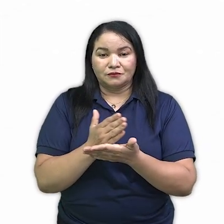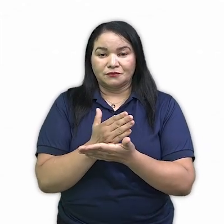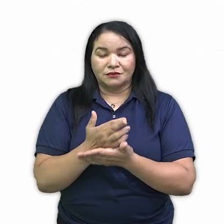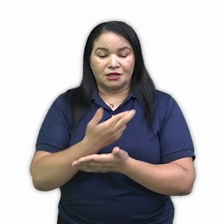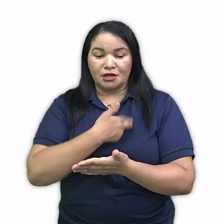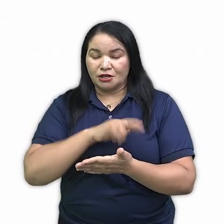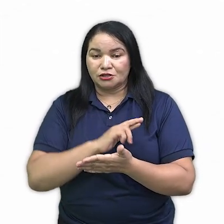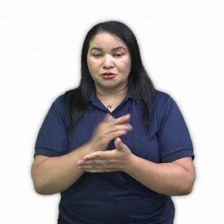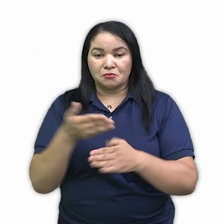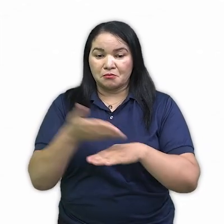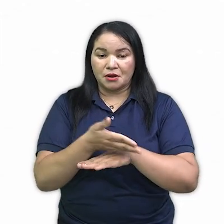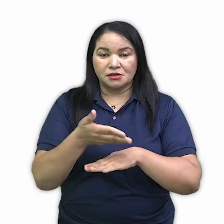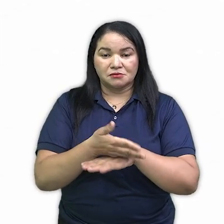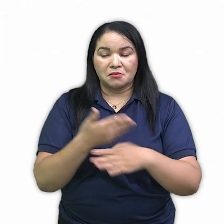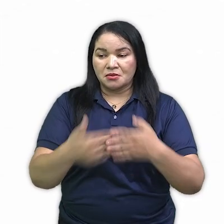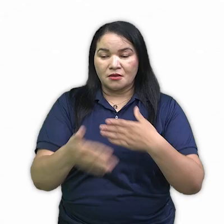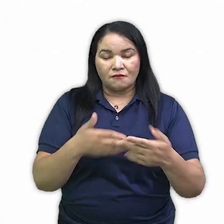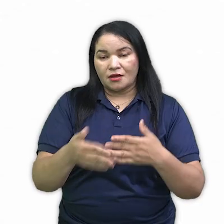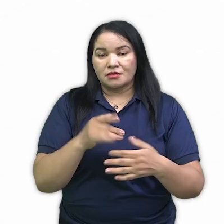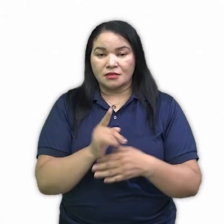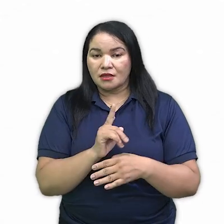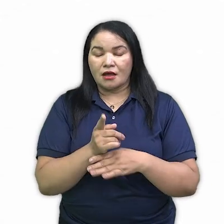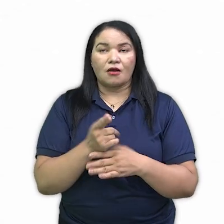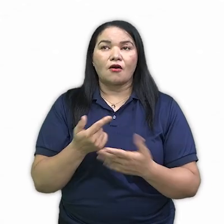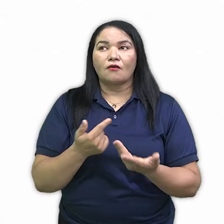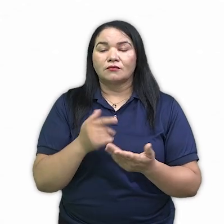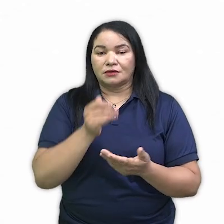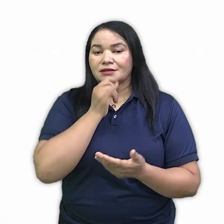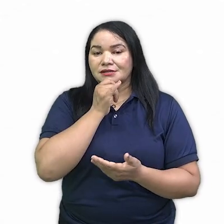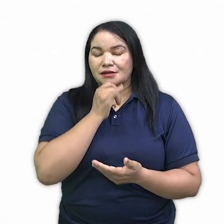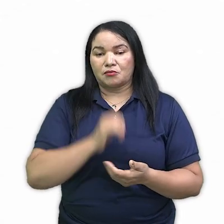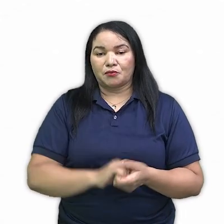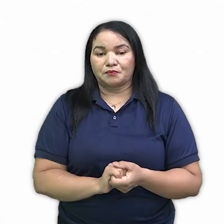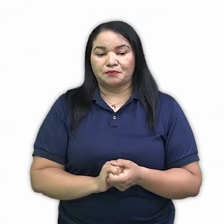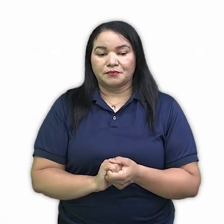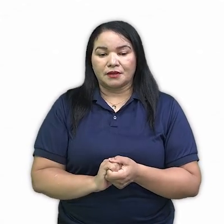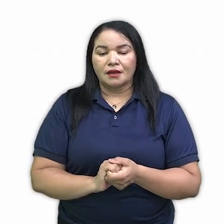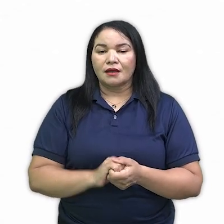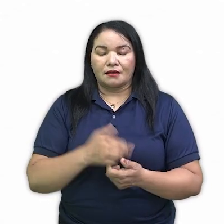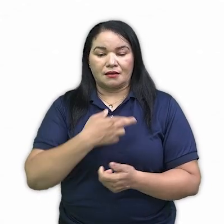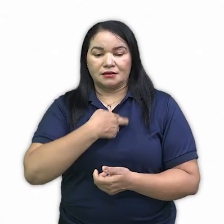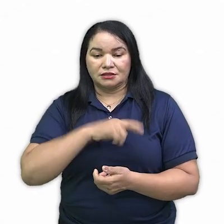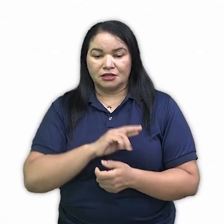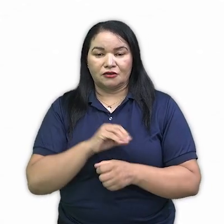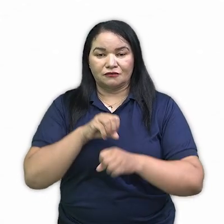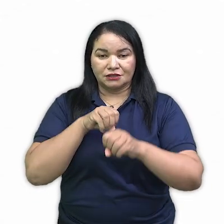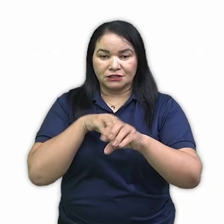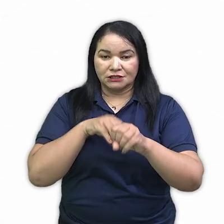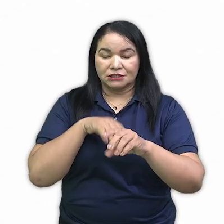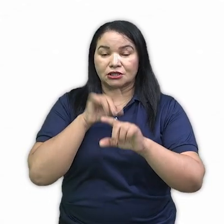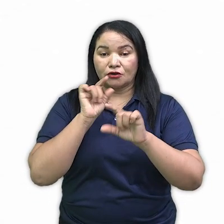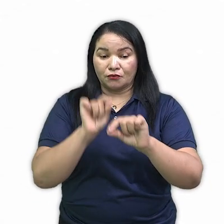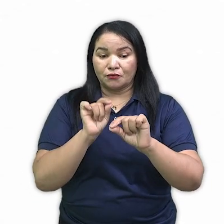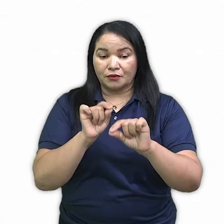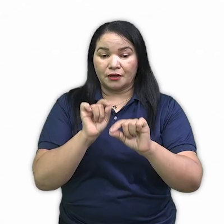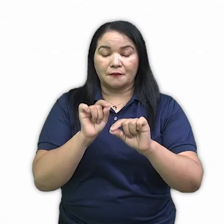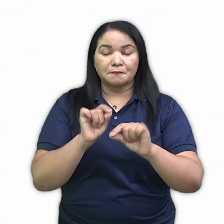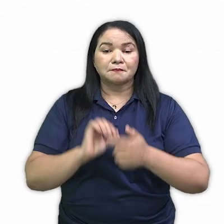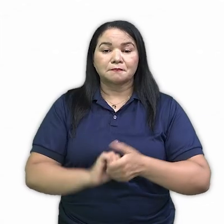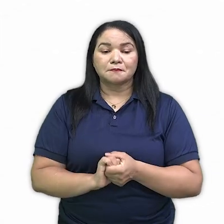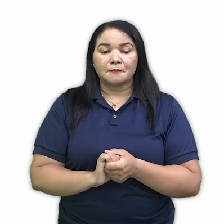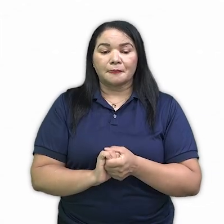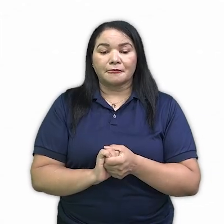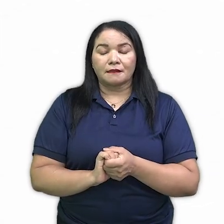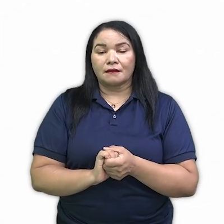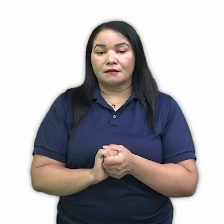não professam qualquer religião, tá? E que algo é esse, professor? O que é que ela nos ensina? A